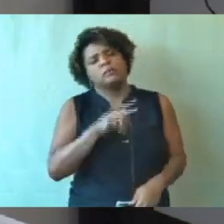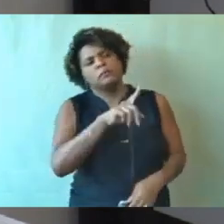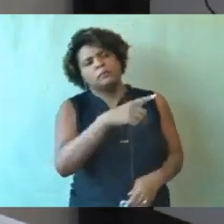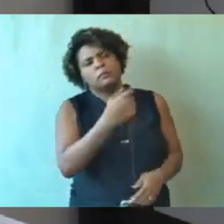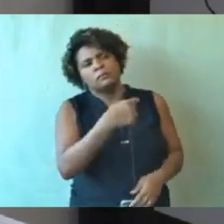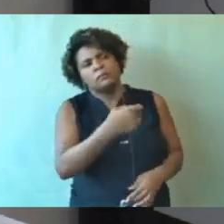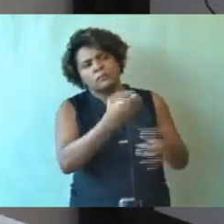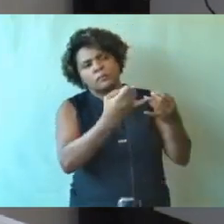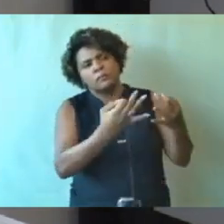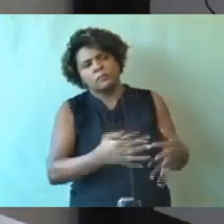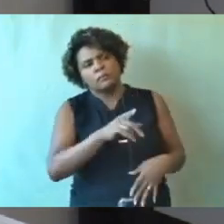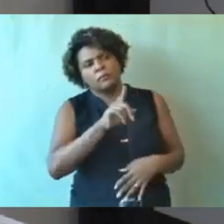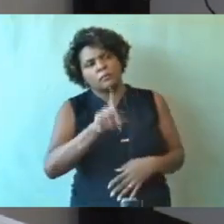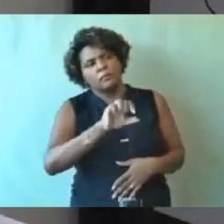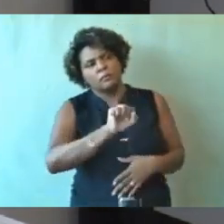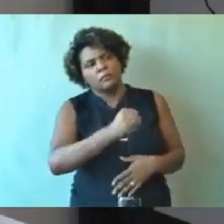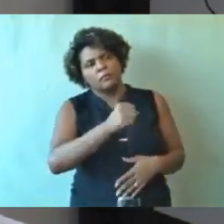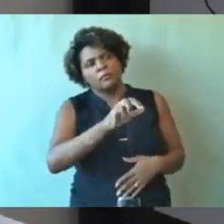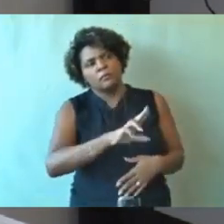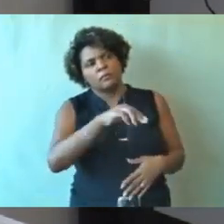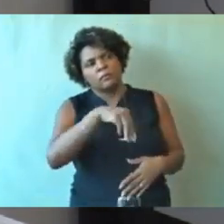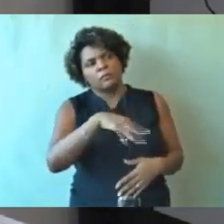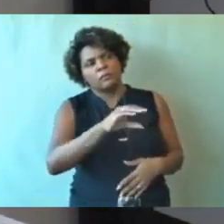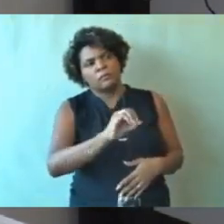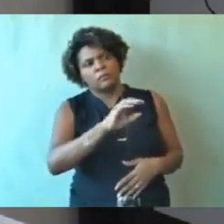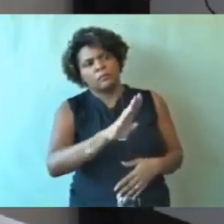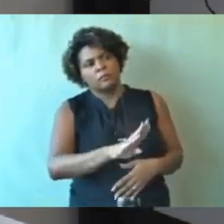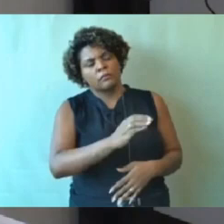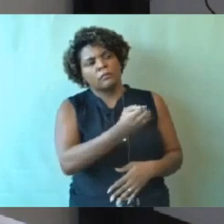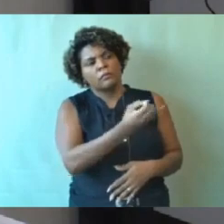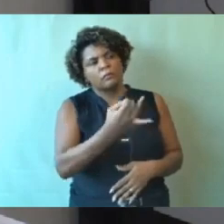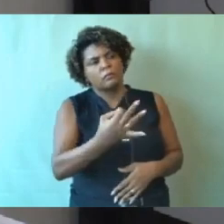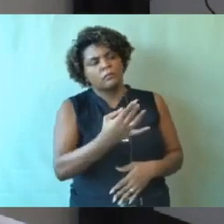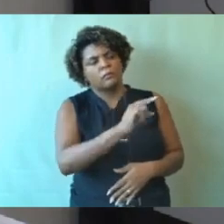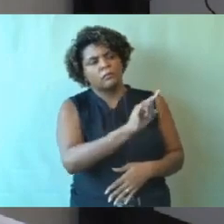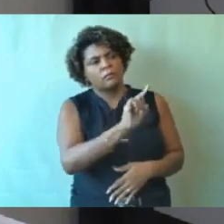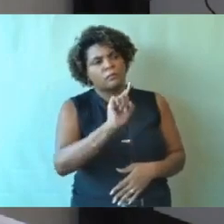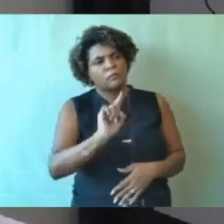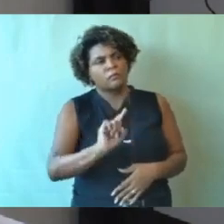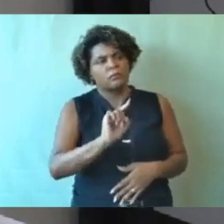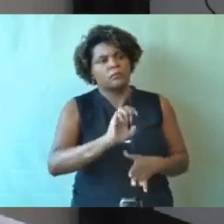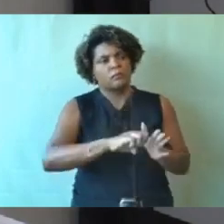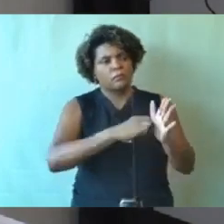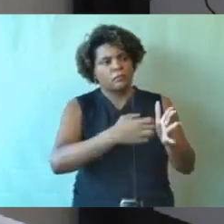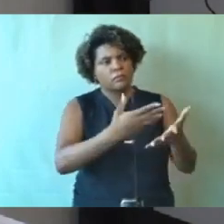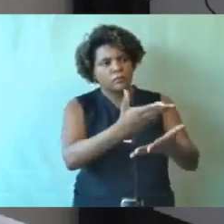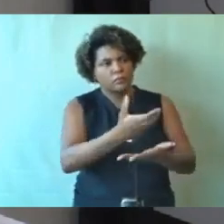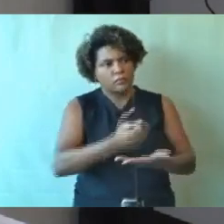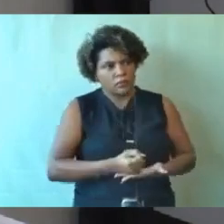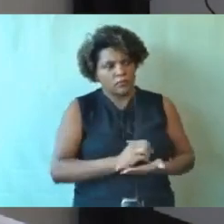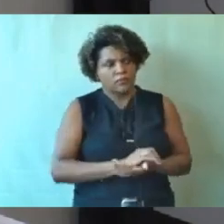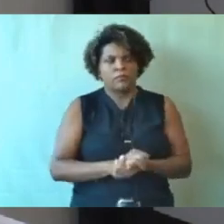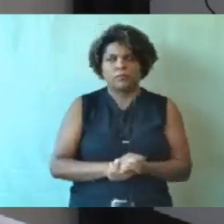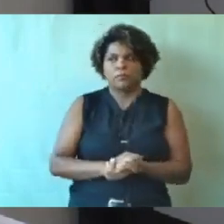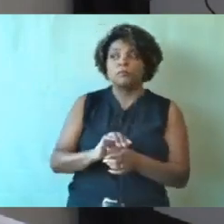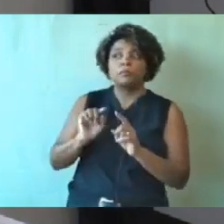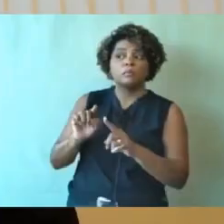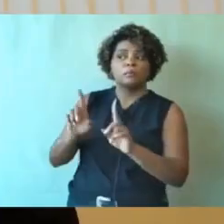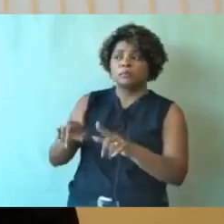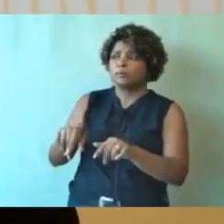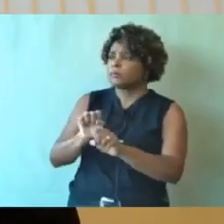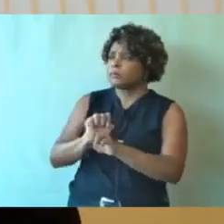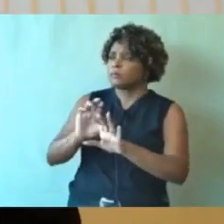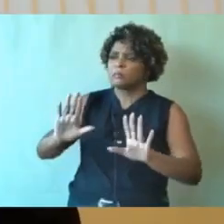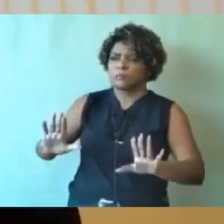foram calculados e quanto cada um recebeu? Isso é totalmente transparente. O que eu estou falando para você, assim, A melhor coisa